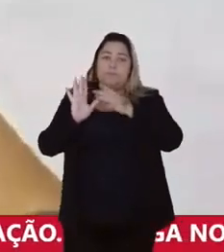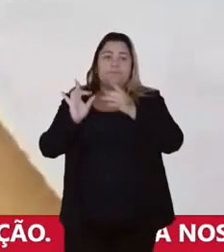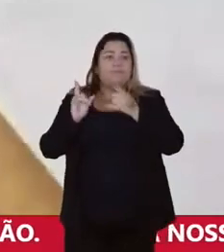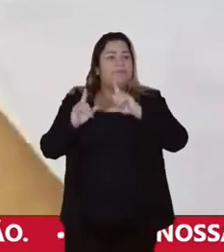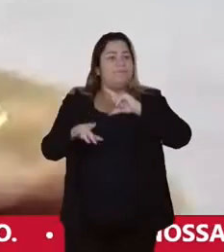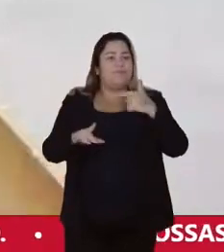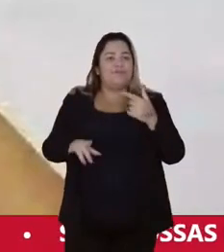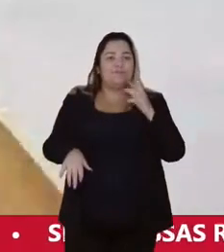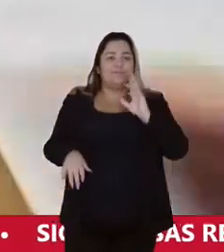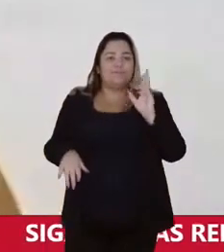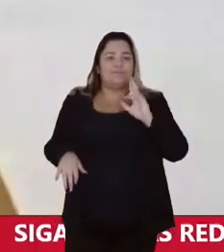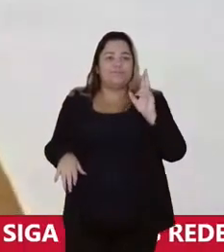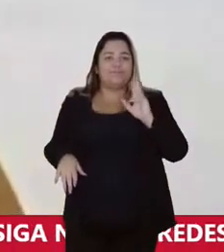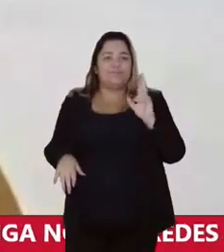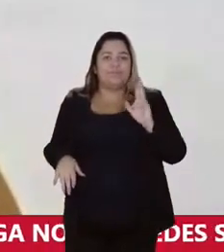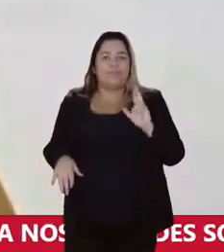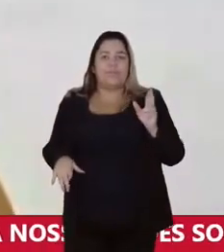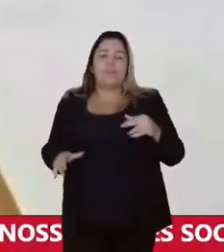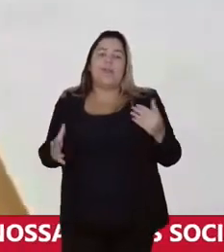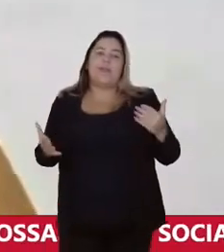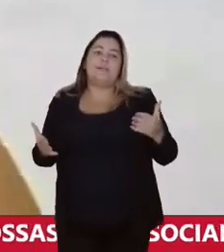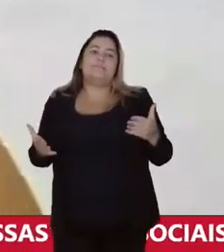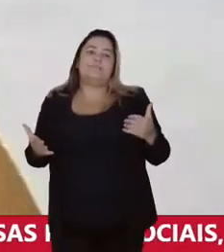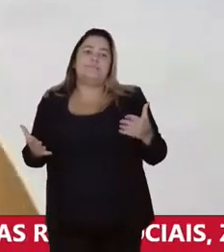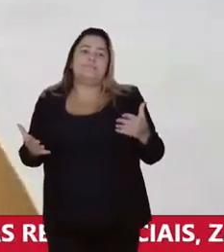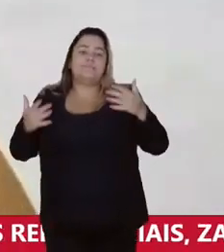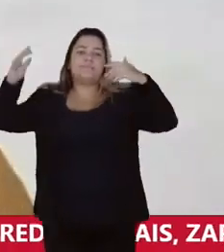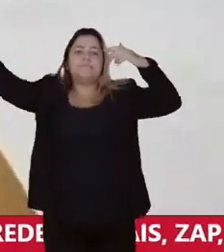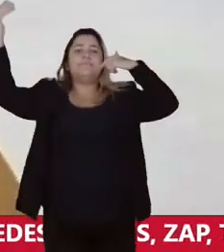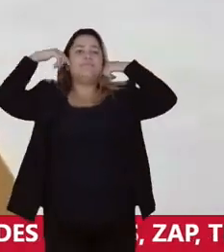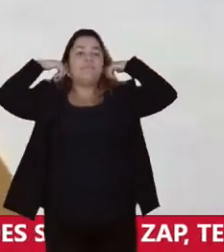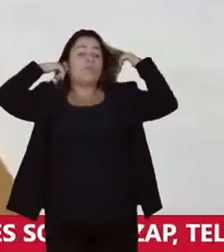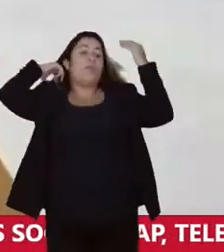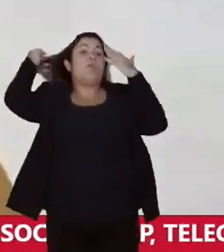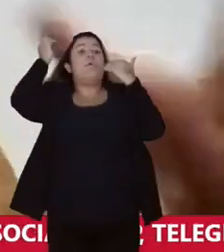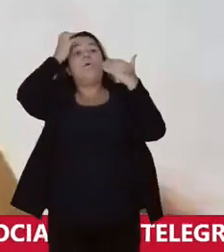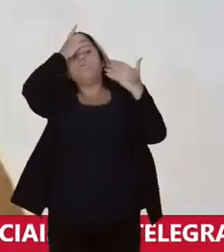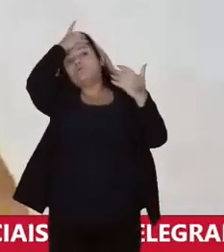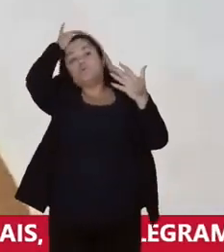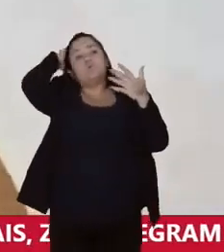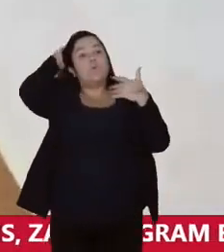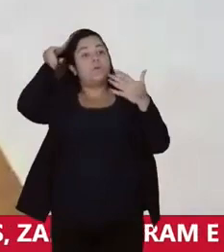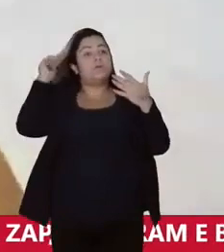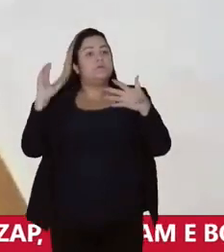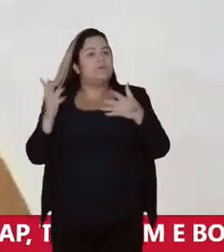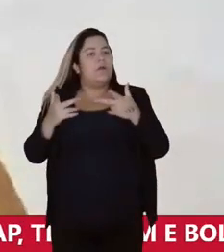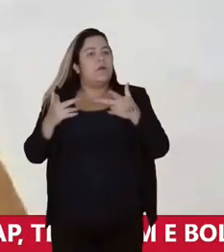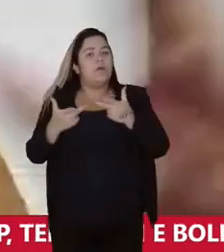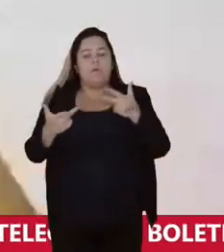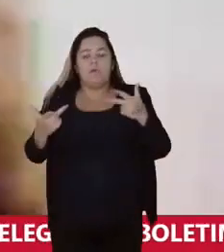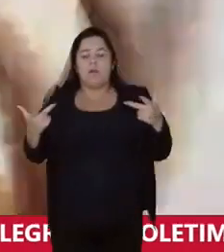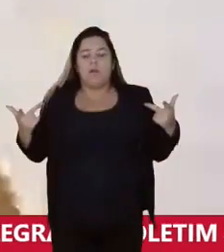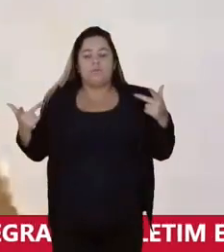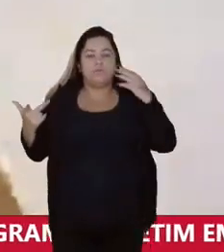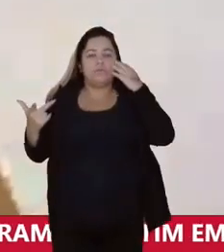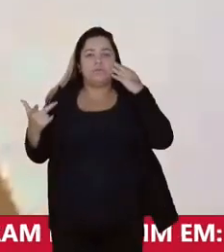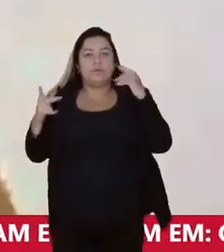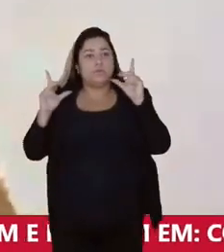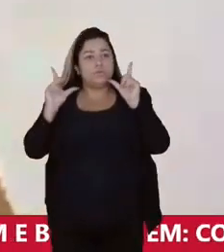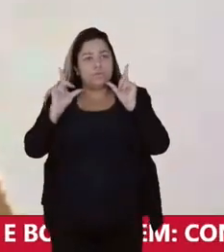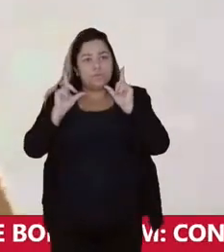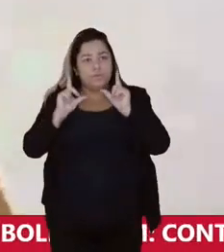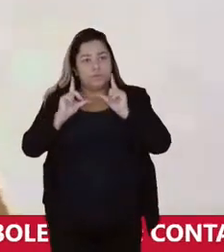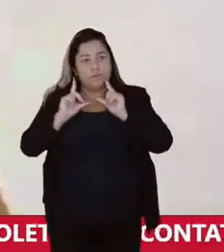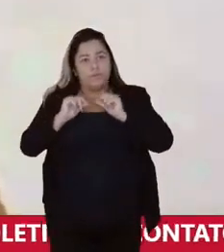Então, isso para nós é a maior destruição. E um sonho, que eu acho que são muitos, mas vou tentar resumir dentro